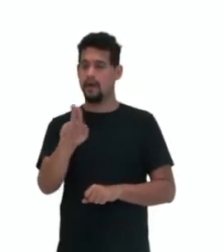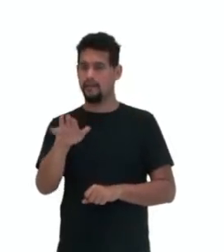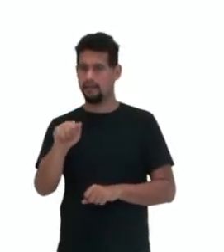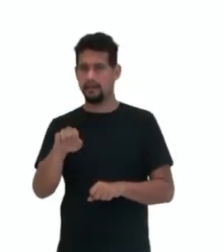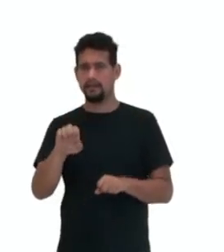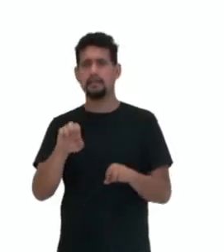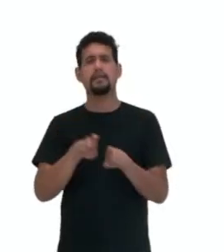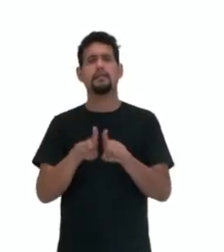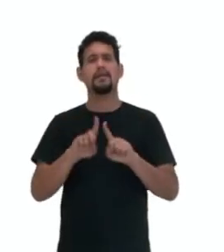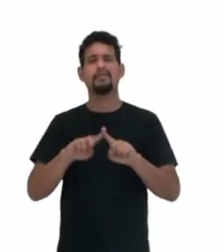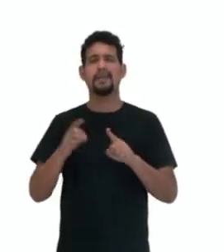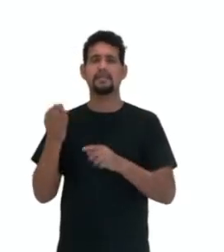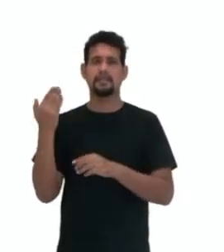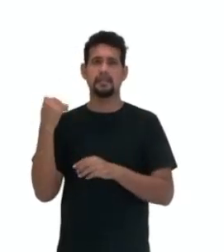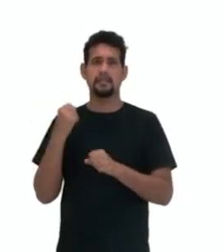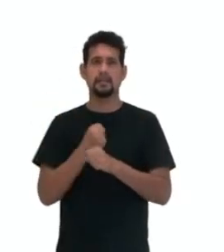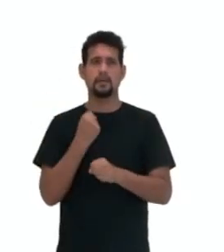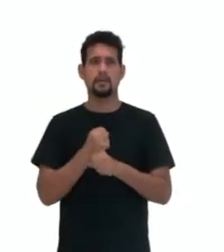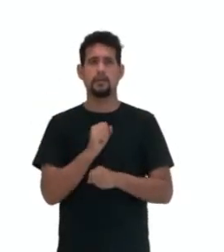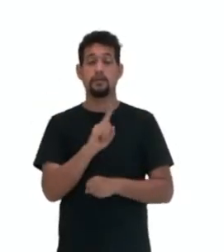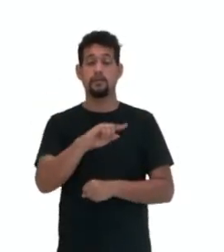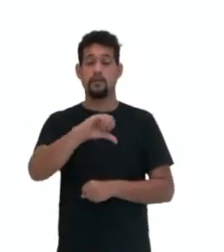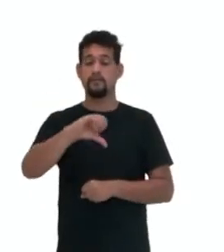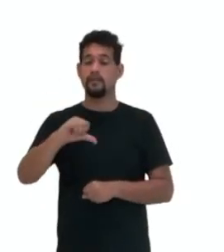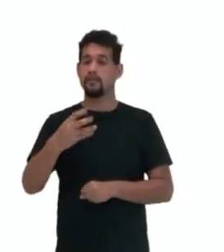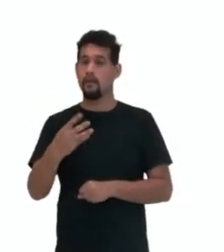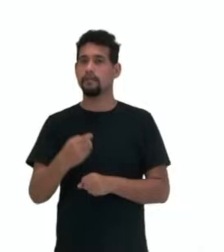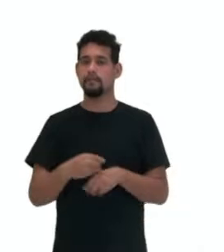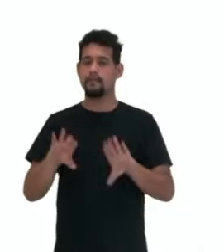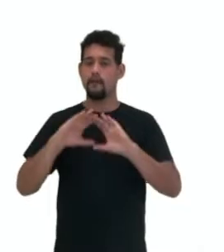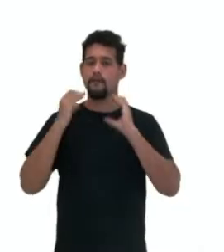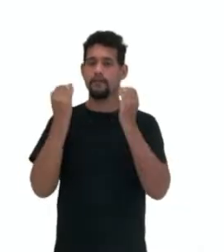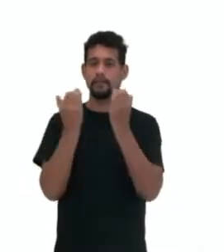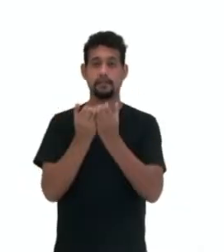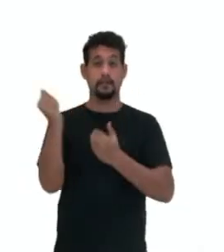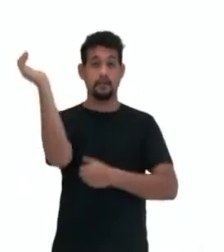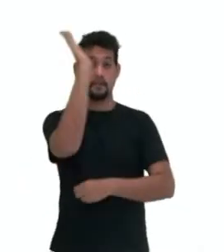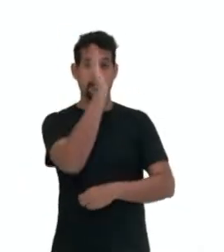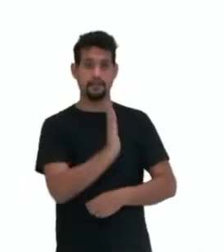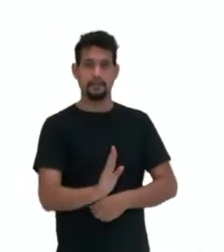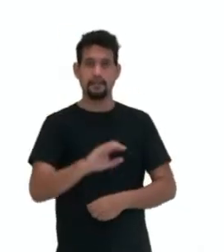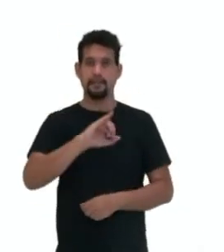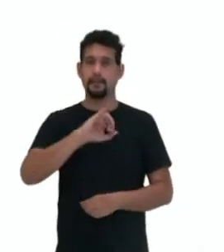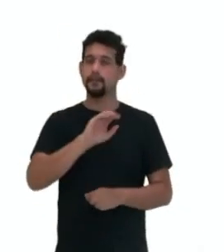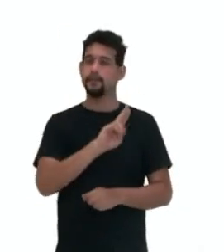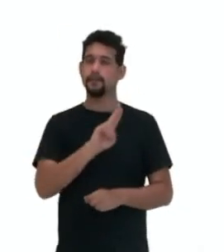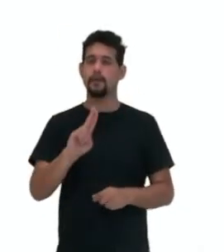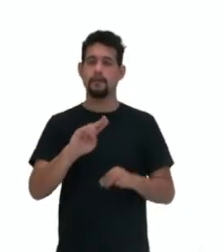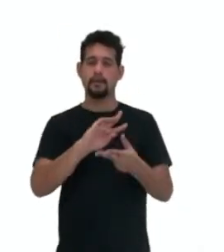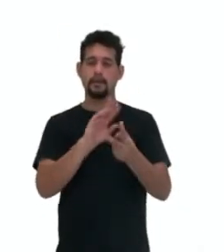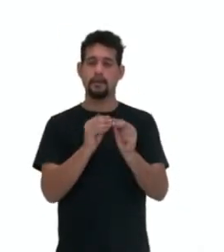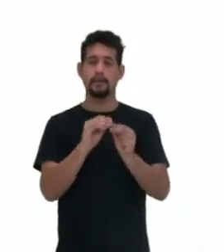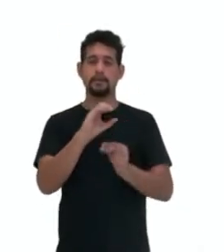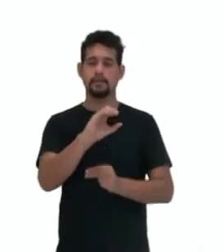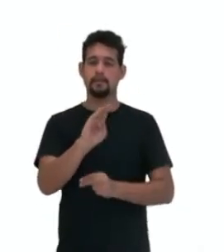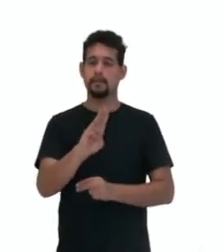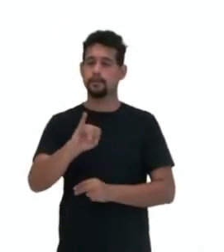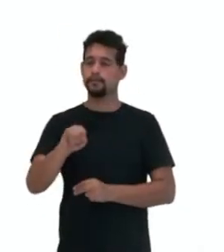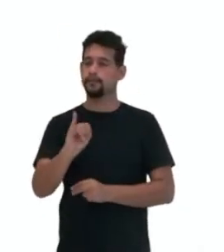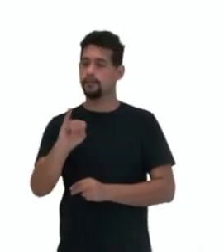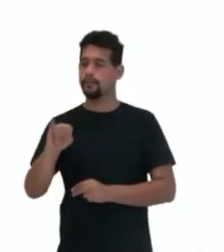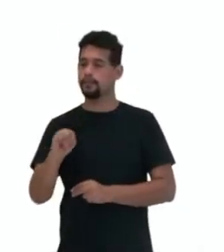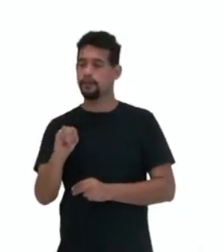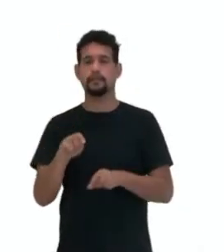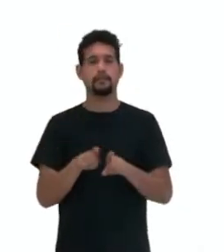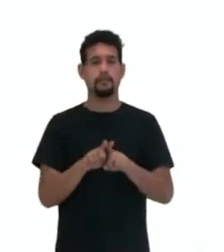1994, olha que recente, foi criada a Confederação Brasileira de Jiu-Jitsu, que é essa logo aqui.